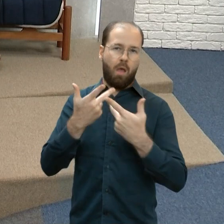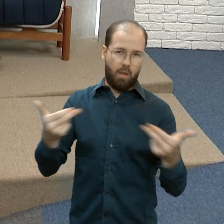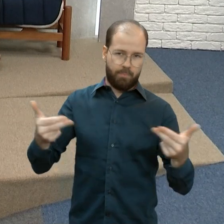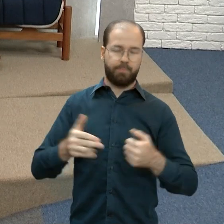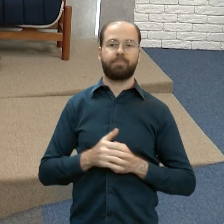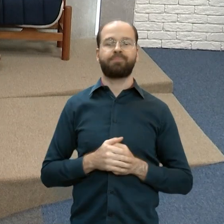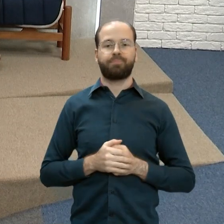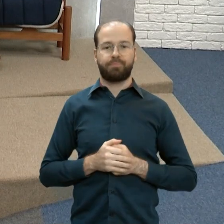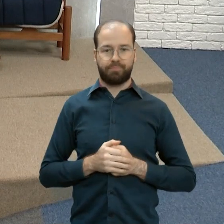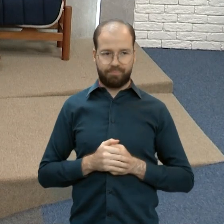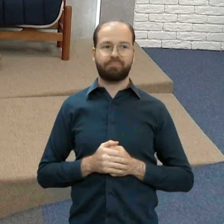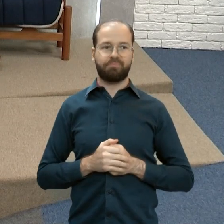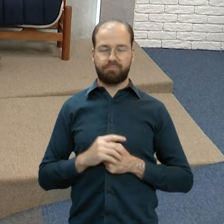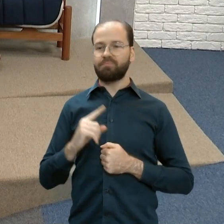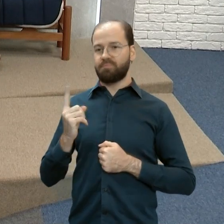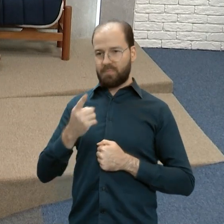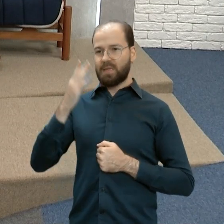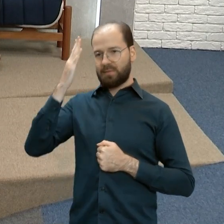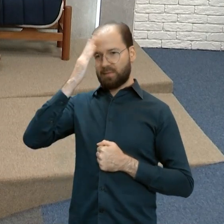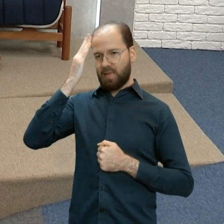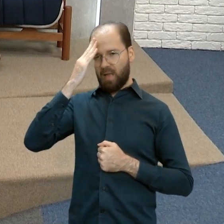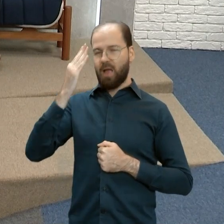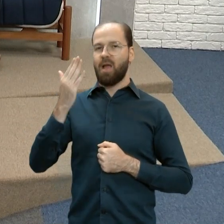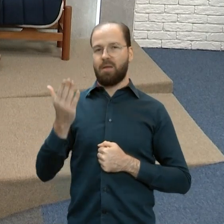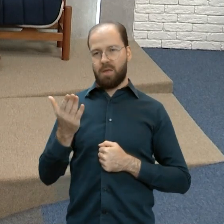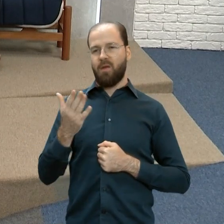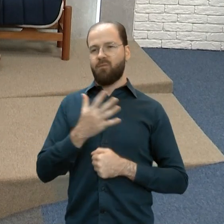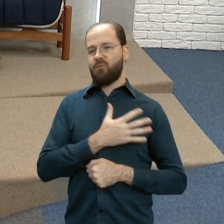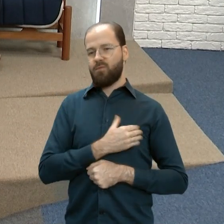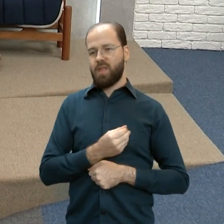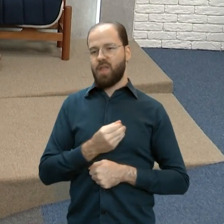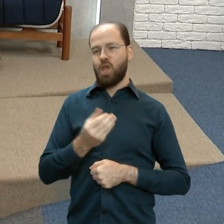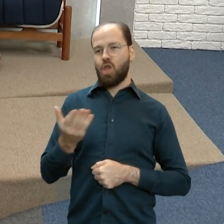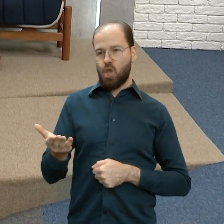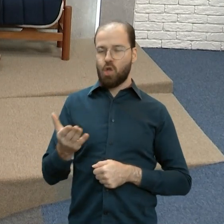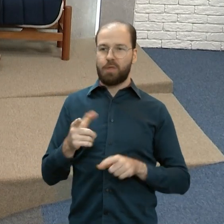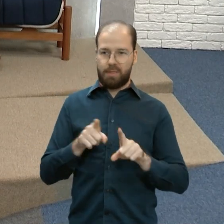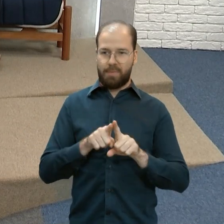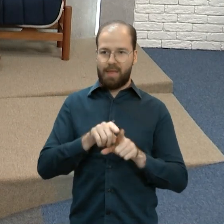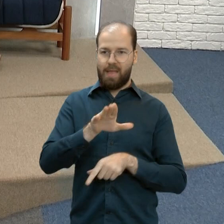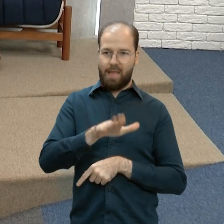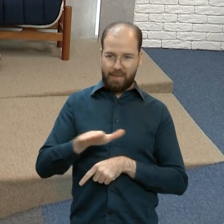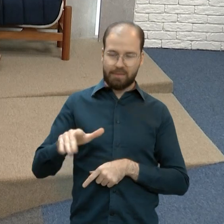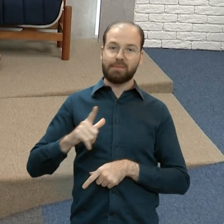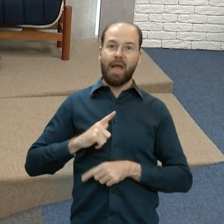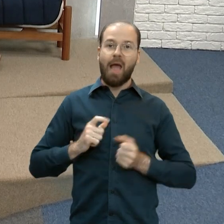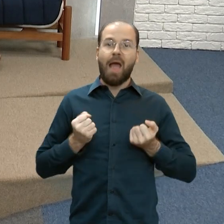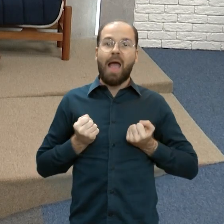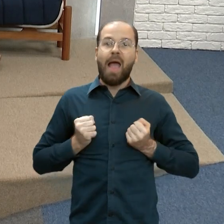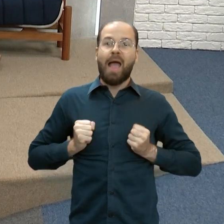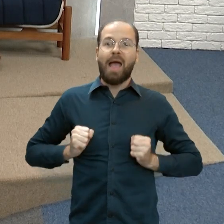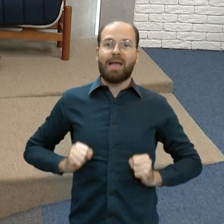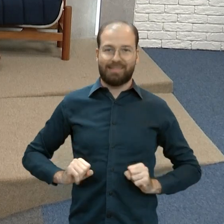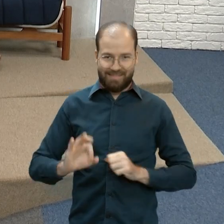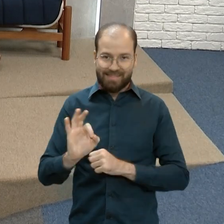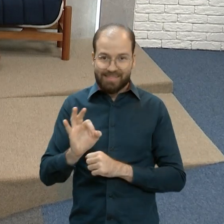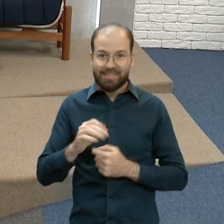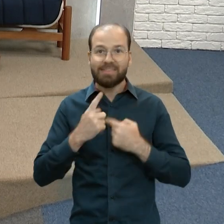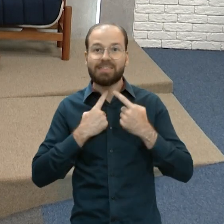filhos, principalmente criança, pede muito, né? Tem os anseios. Nós adultos temos os nossos